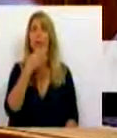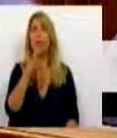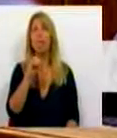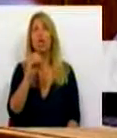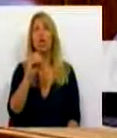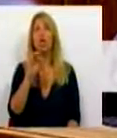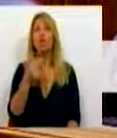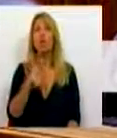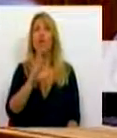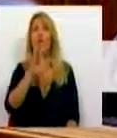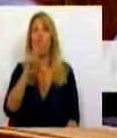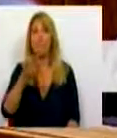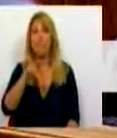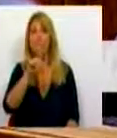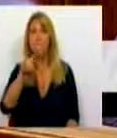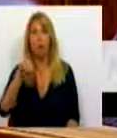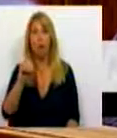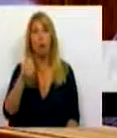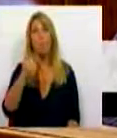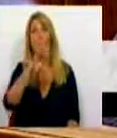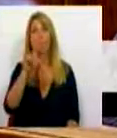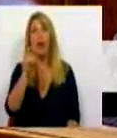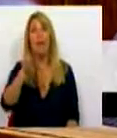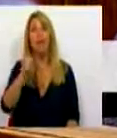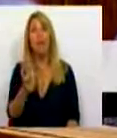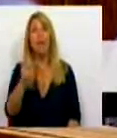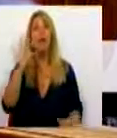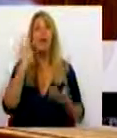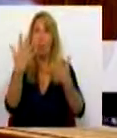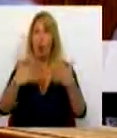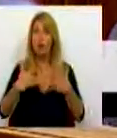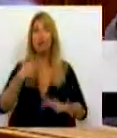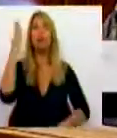Brainer, é de facto um orçamento justo e um orçamento de boa memória para a memória futura.